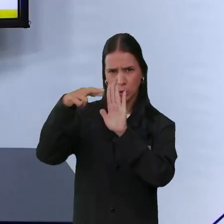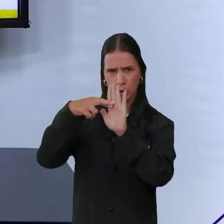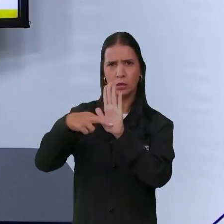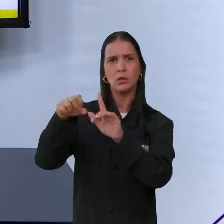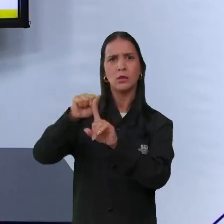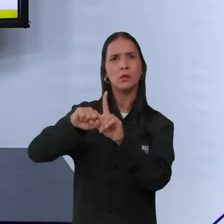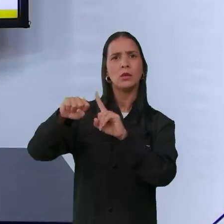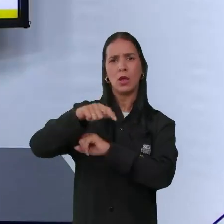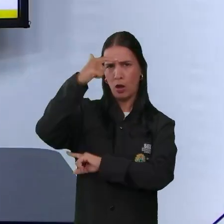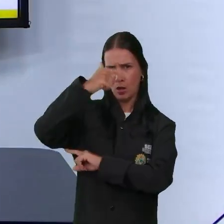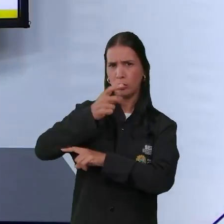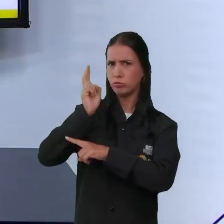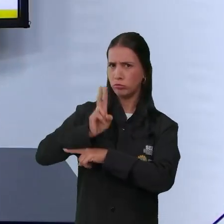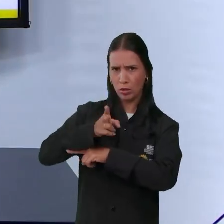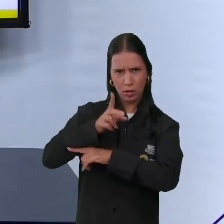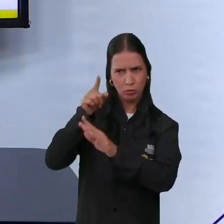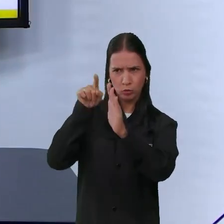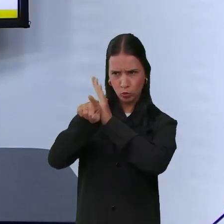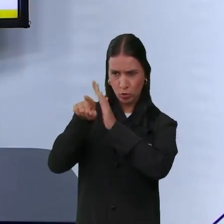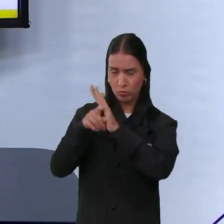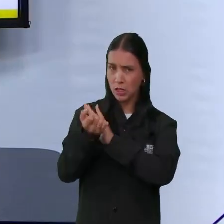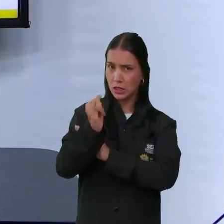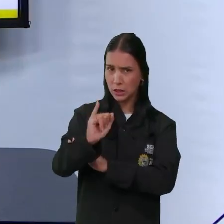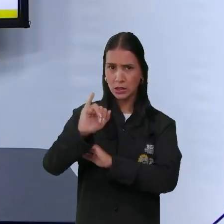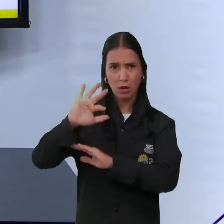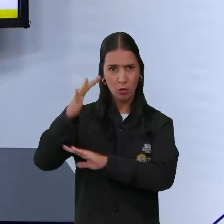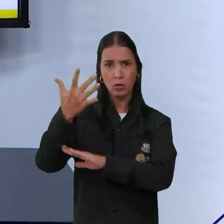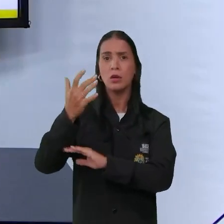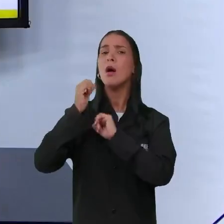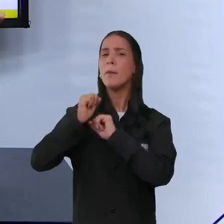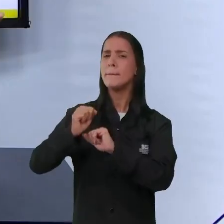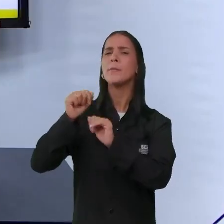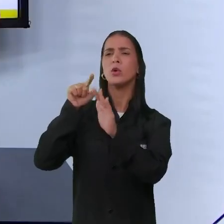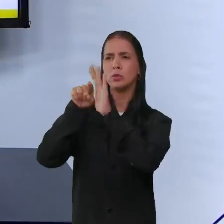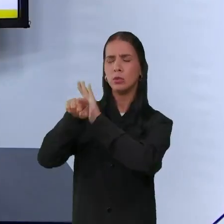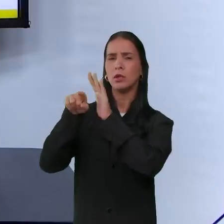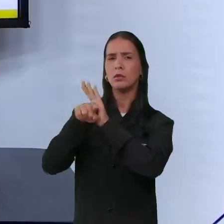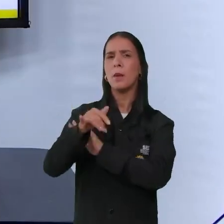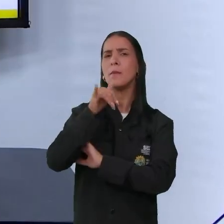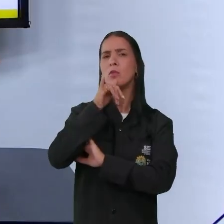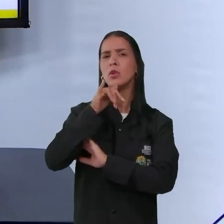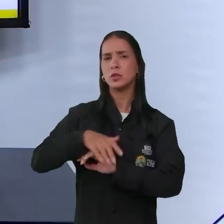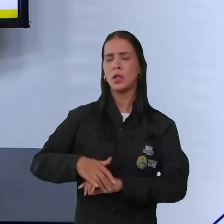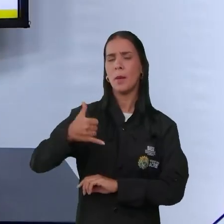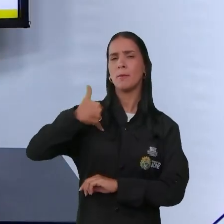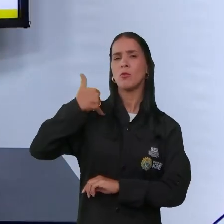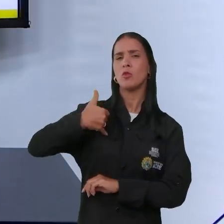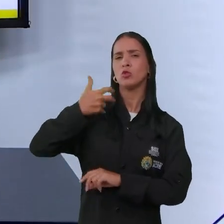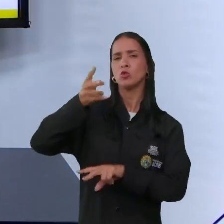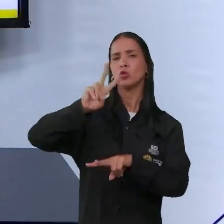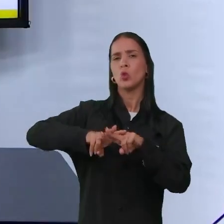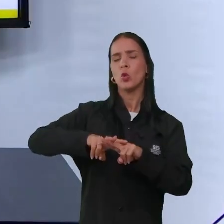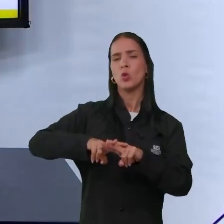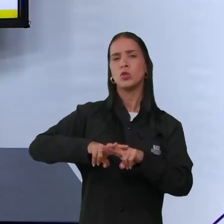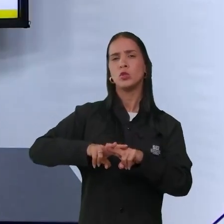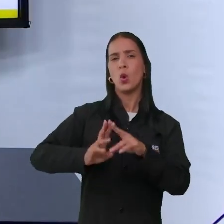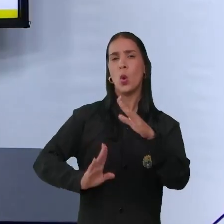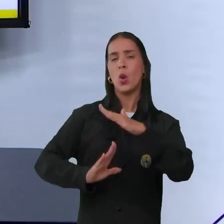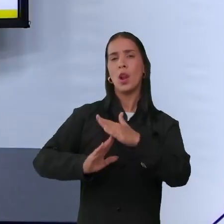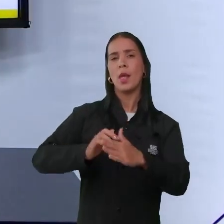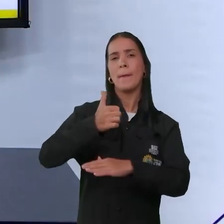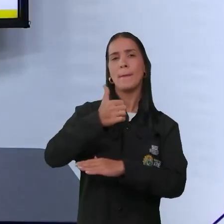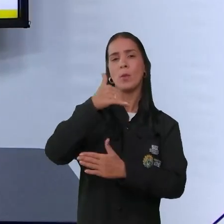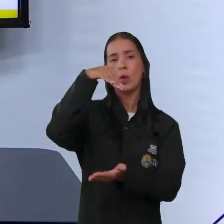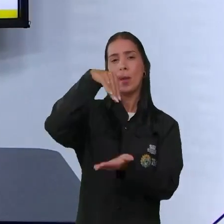e continuo questionando em alguns casos. Por exemplo, quando se trata da maioridade penal, por exemplo. Tem muita gente que quer manter